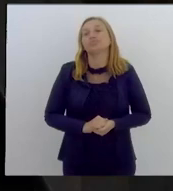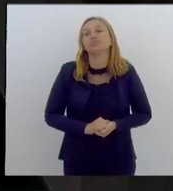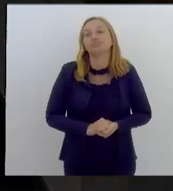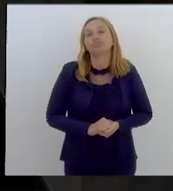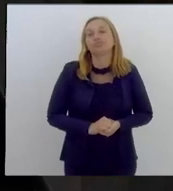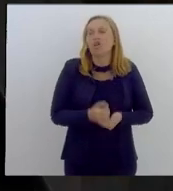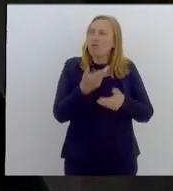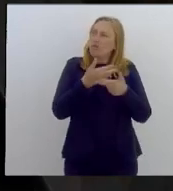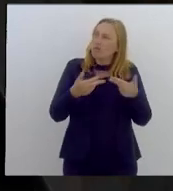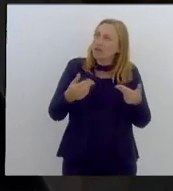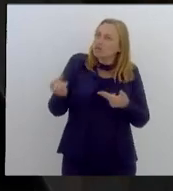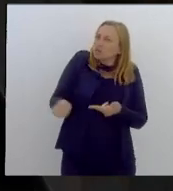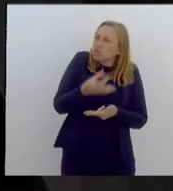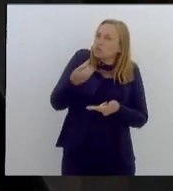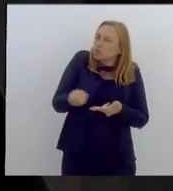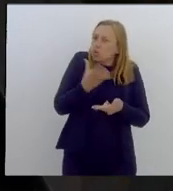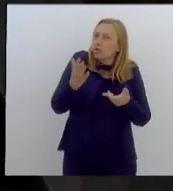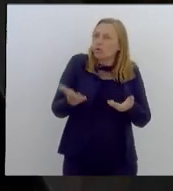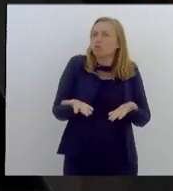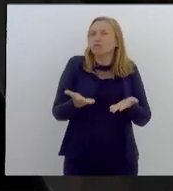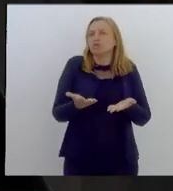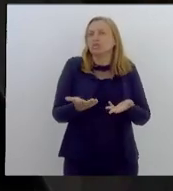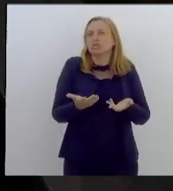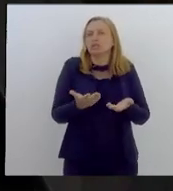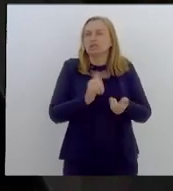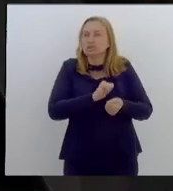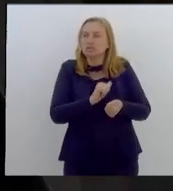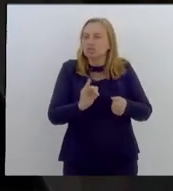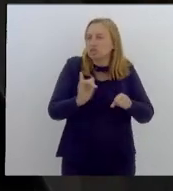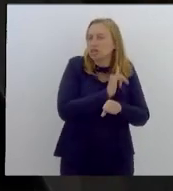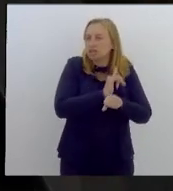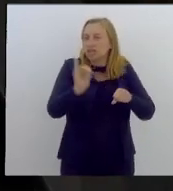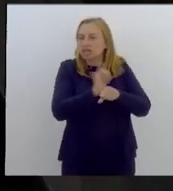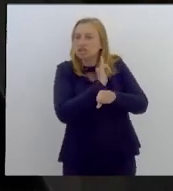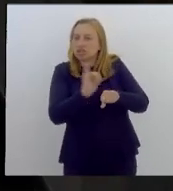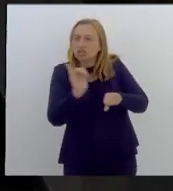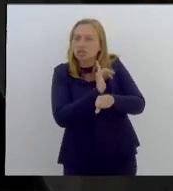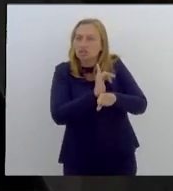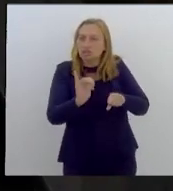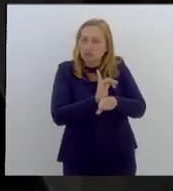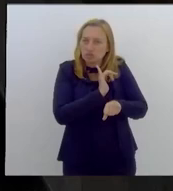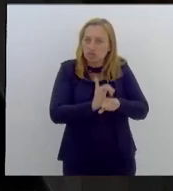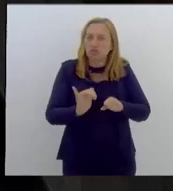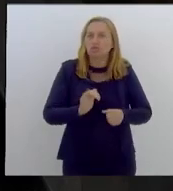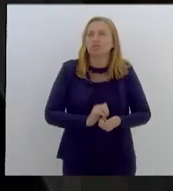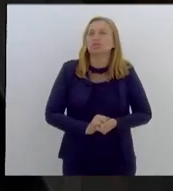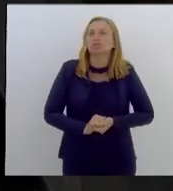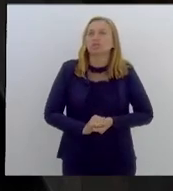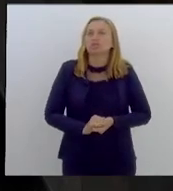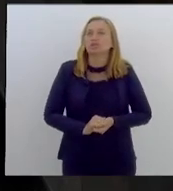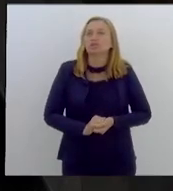Foram feitas novas simulações com os novos parâmetros